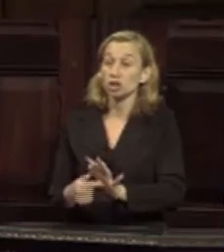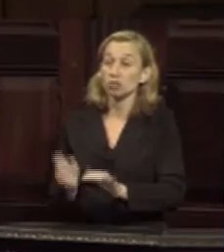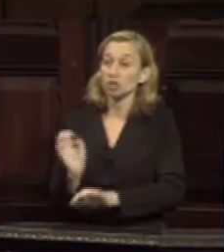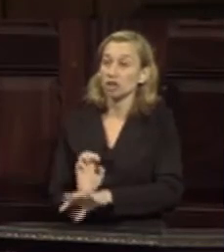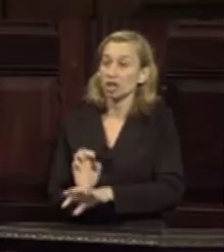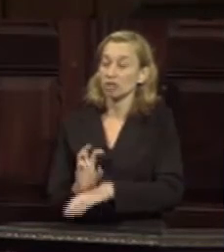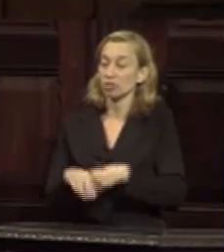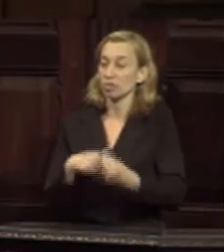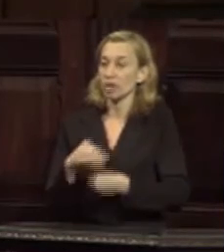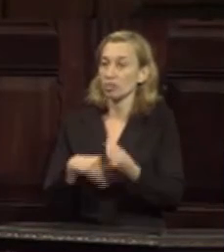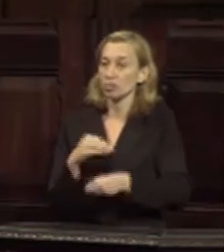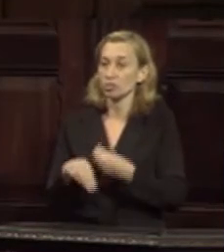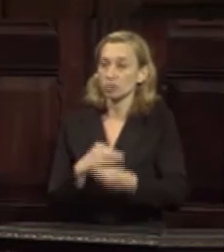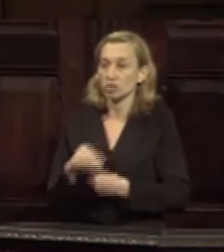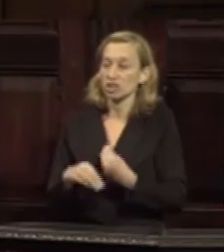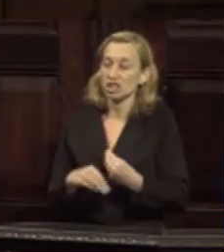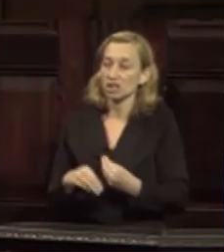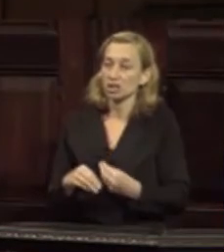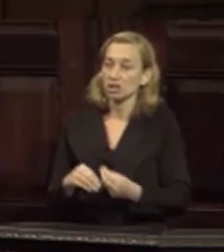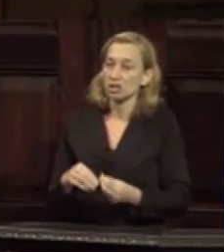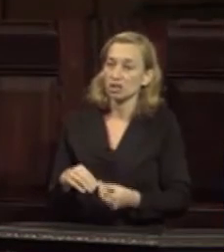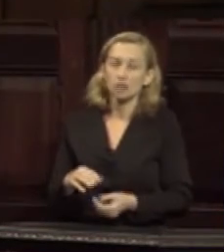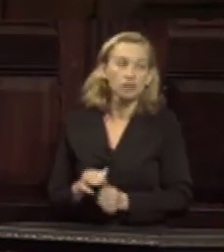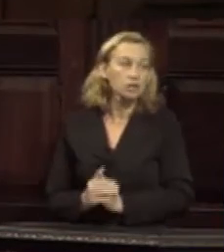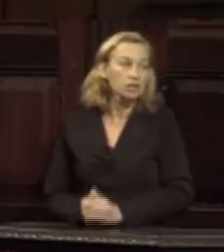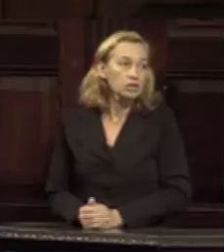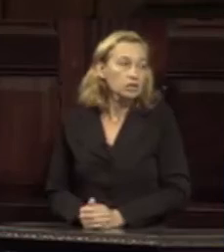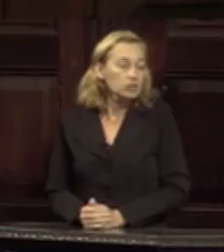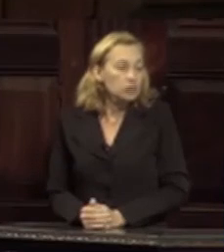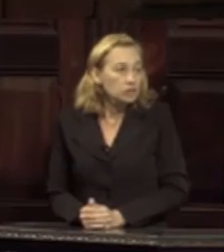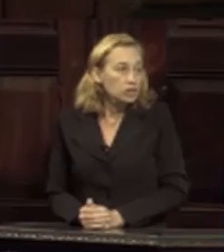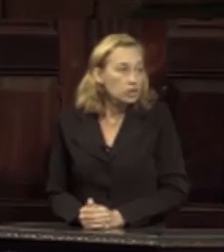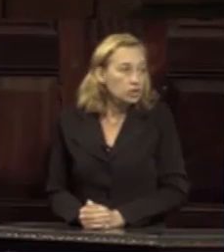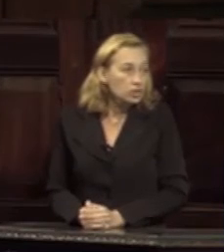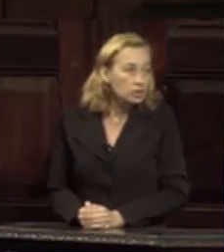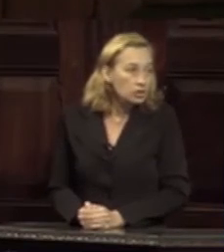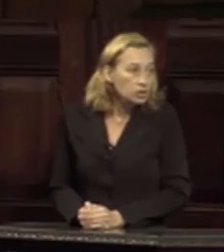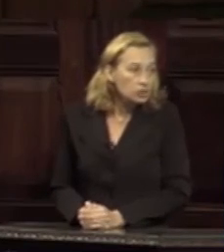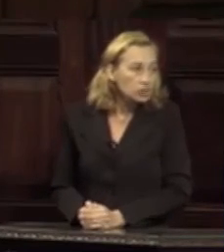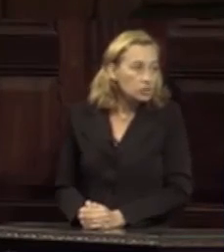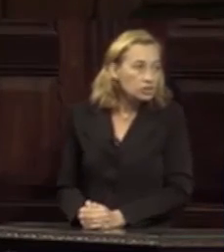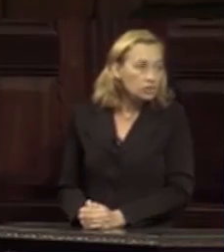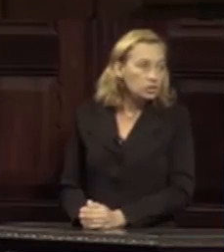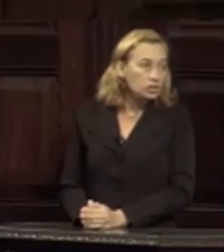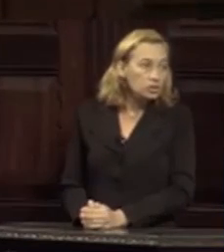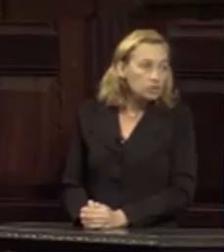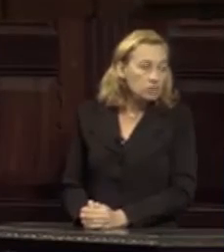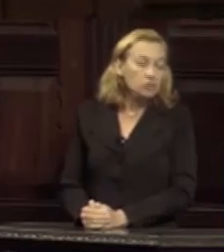organizado. Organizado. E como uma defesa contra isso,